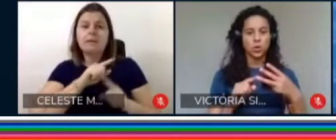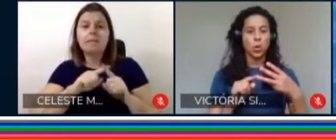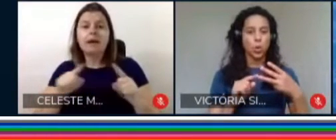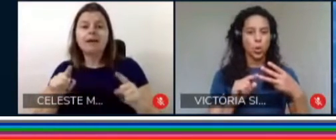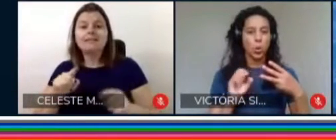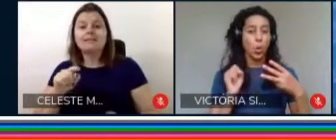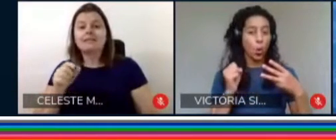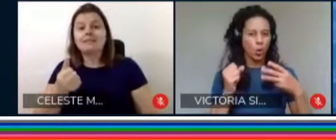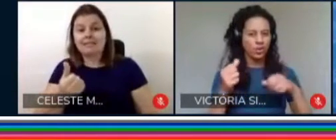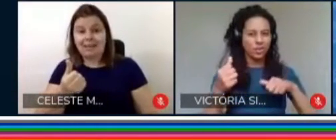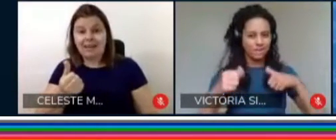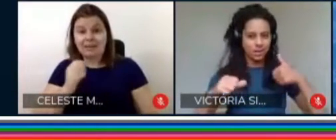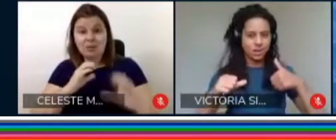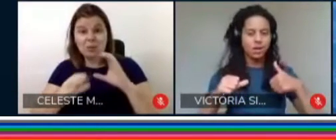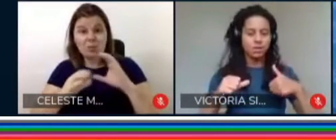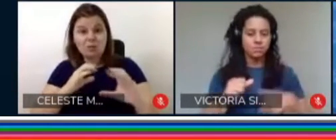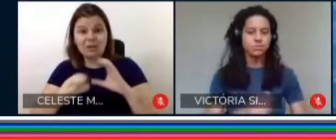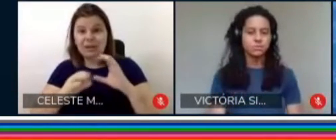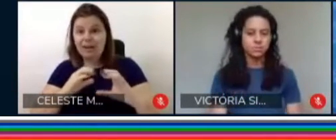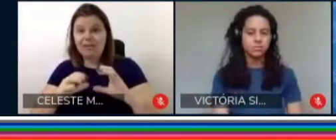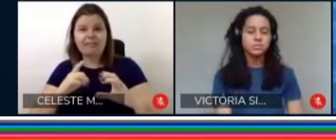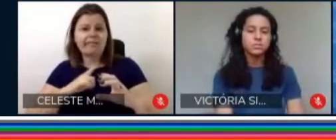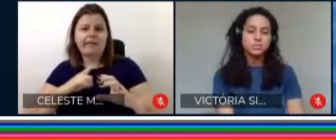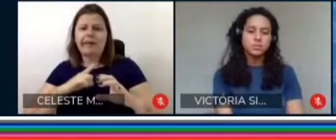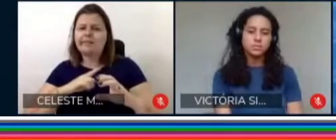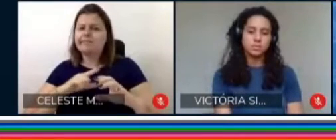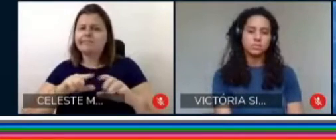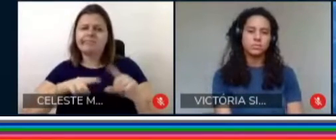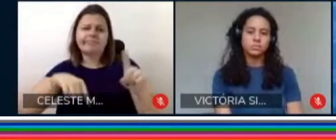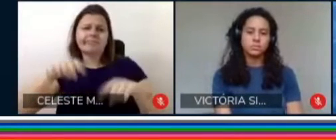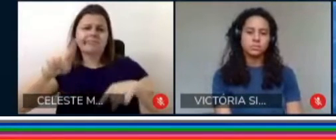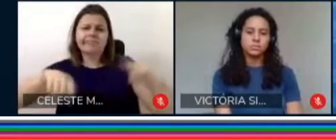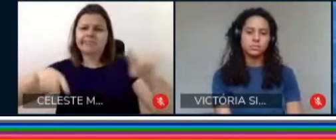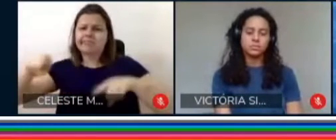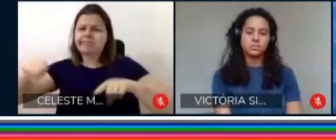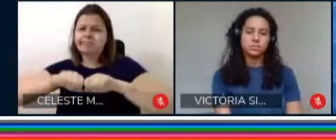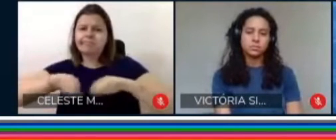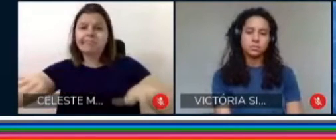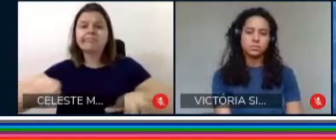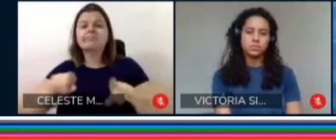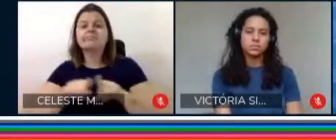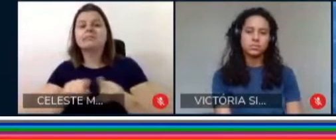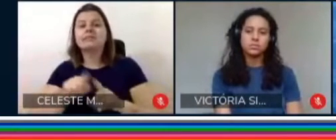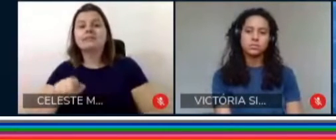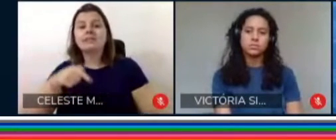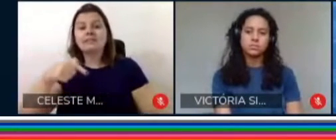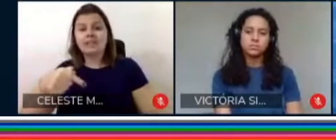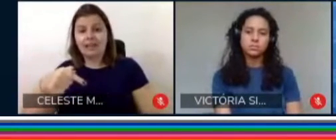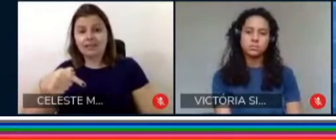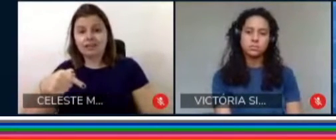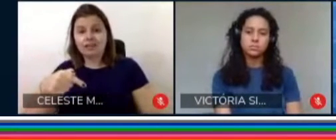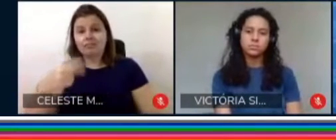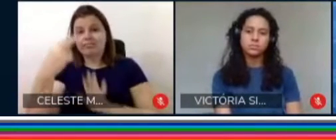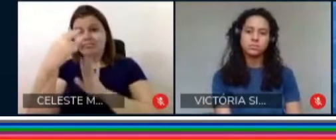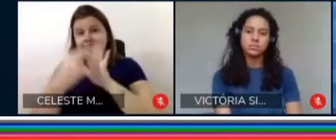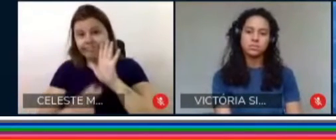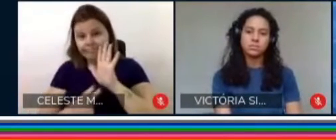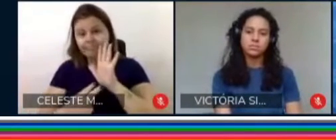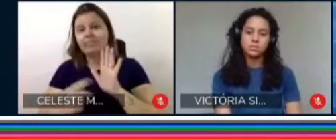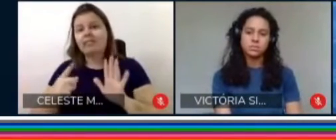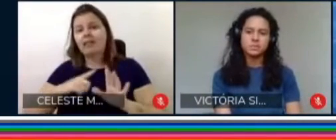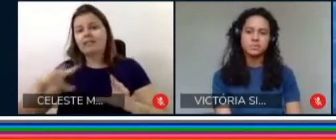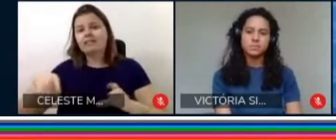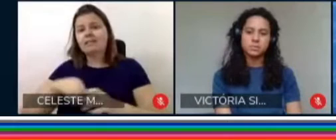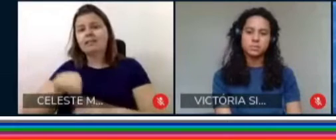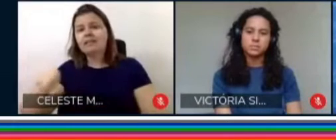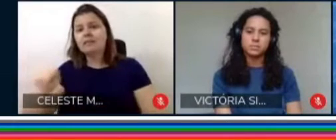espalhado em vários módulos do Super 8, e o ser lido e avaliado a gente pode encontrar nos módulos do pesquisador 1 e 2, né? Aqui, como